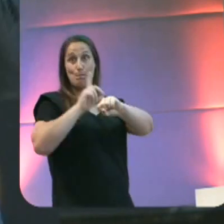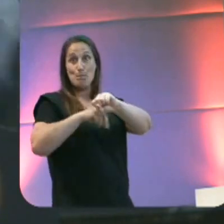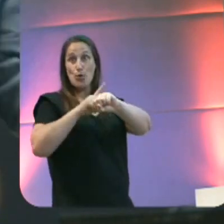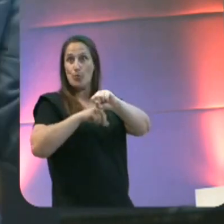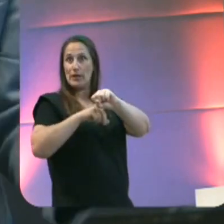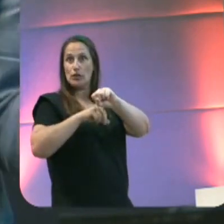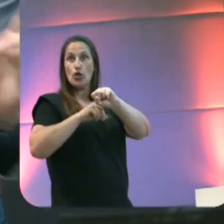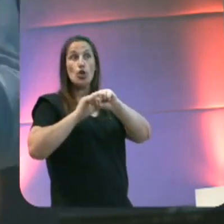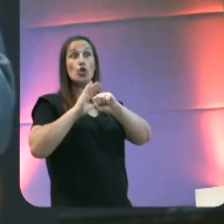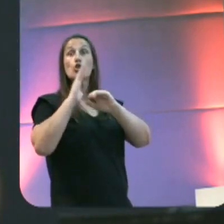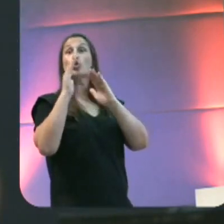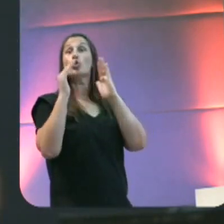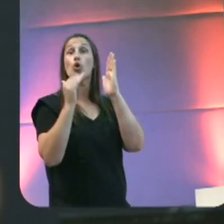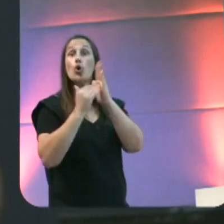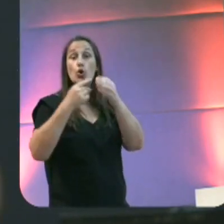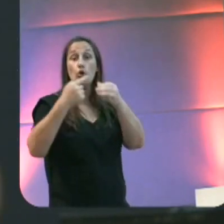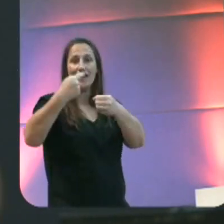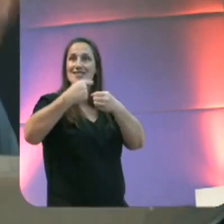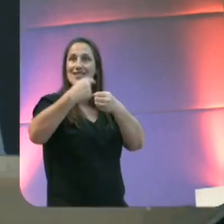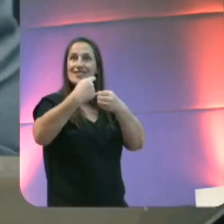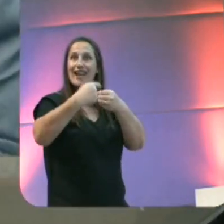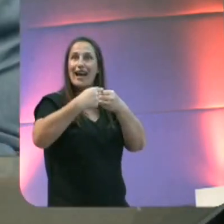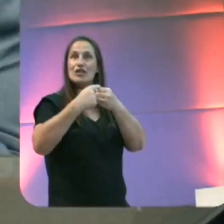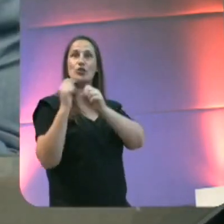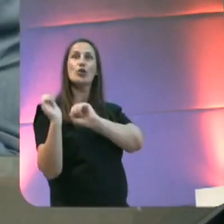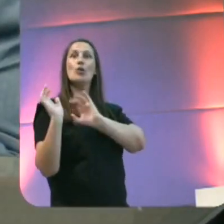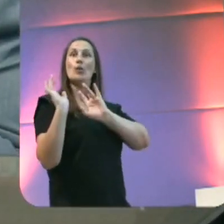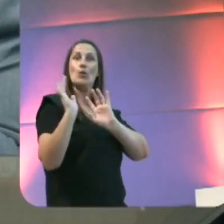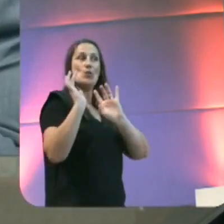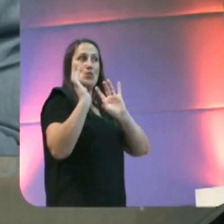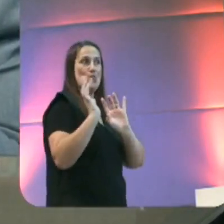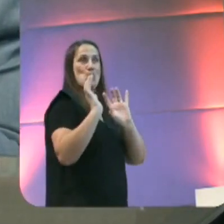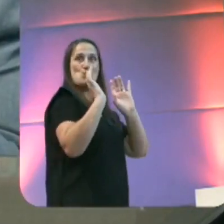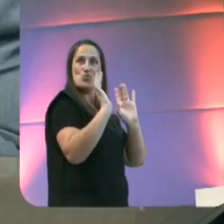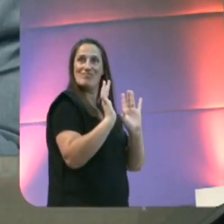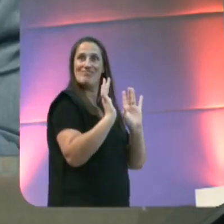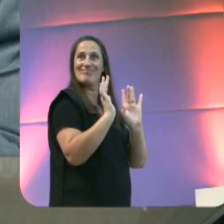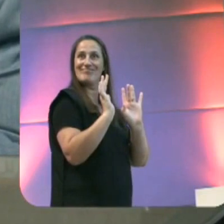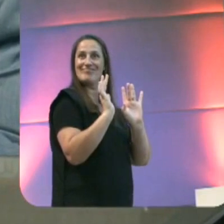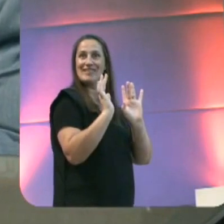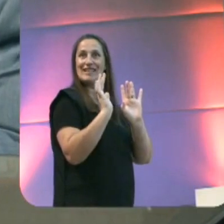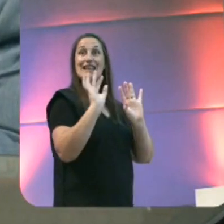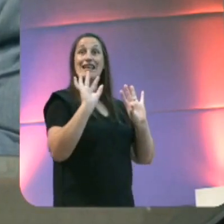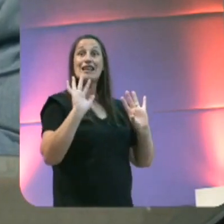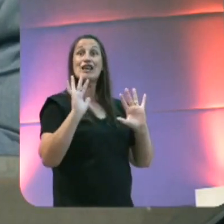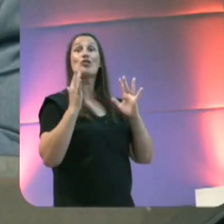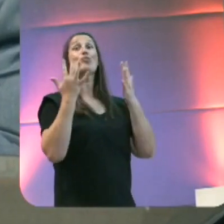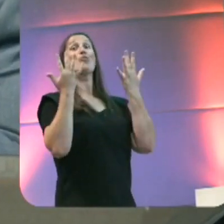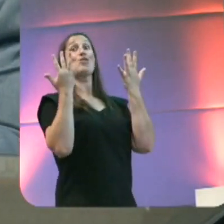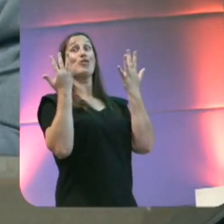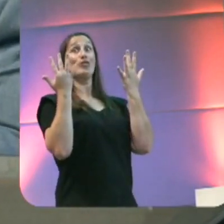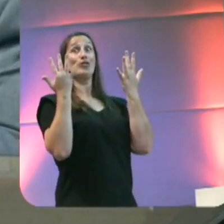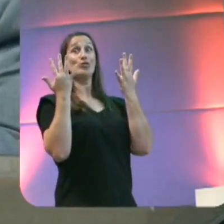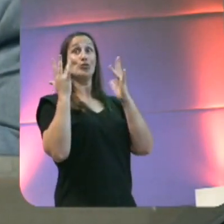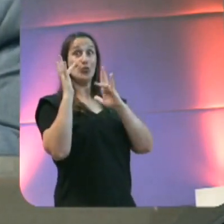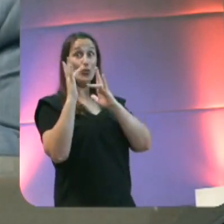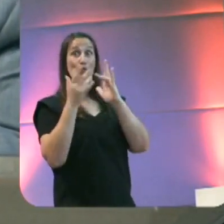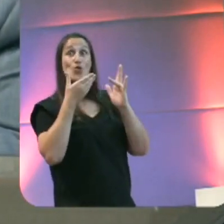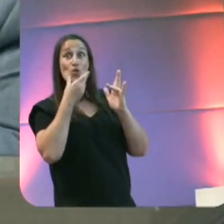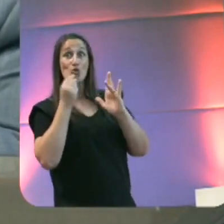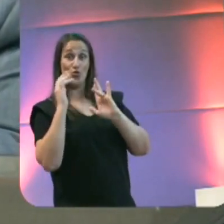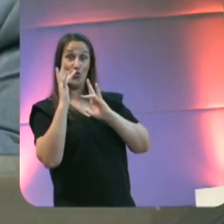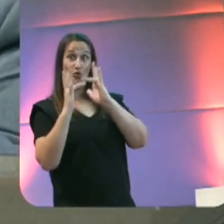toda a vila saía, todo mundo ia participar do cortejo. E quando então o noivo com os